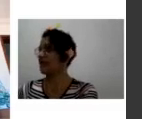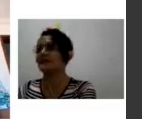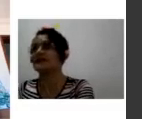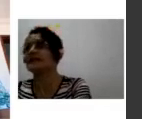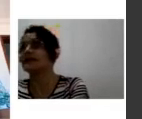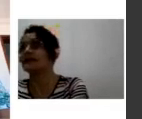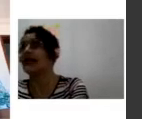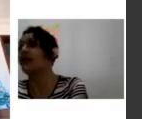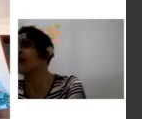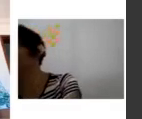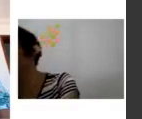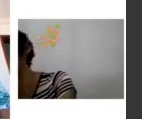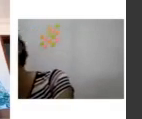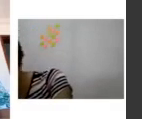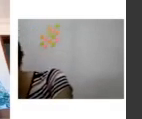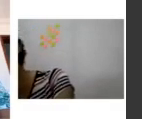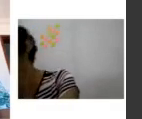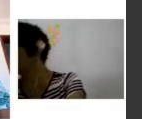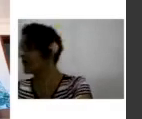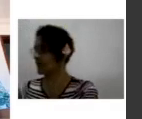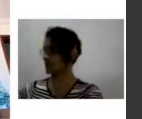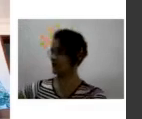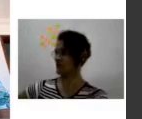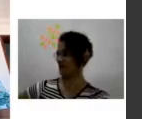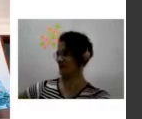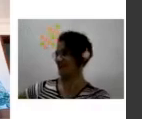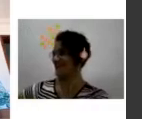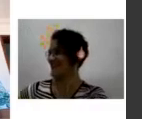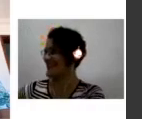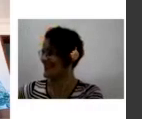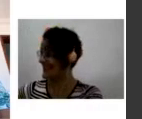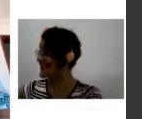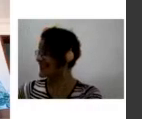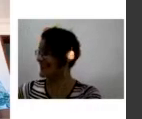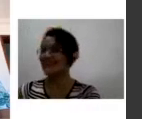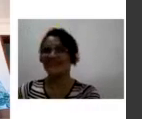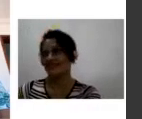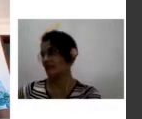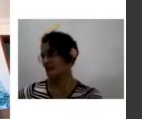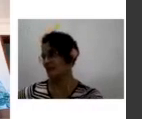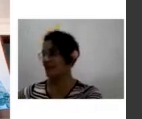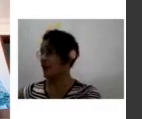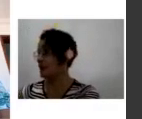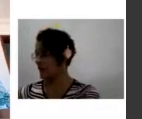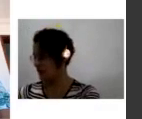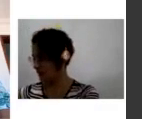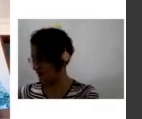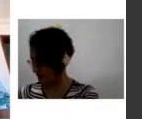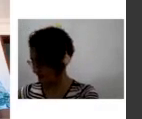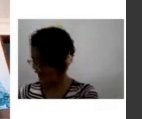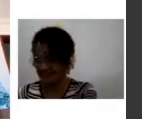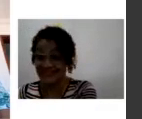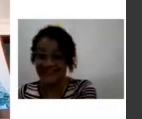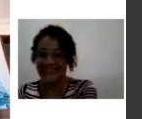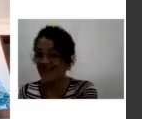sempre gerar novos começos, né. Então, a partir dessa perspectiva, dessa nossa capacidade, a gente